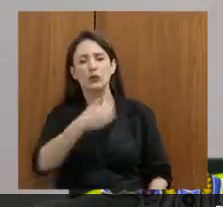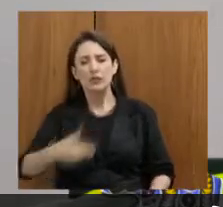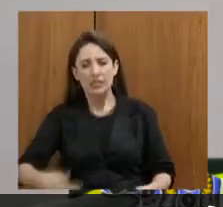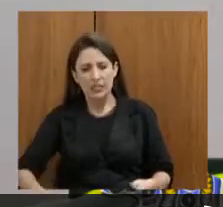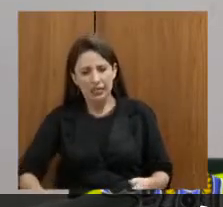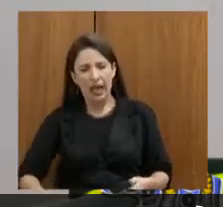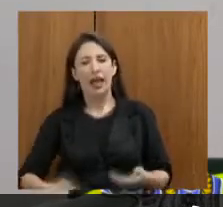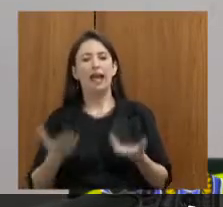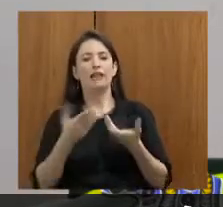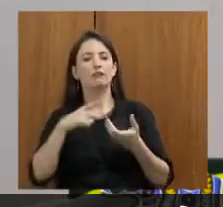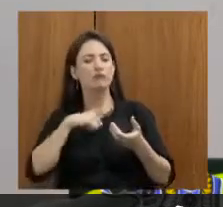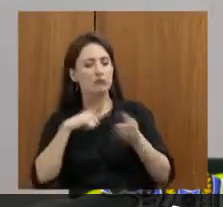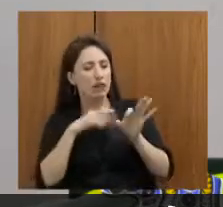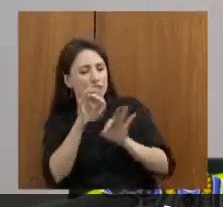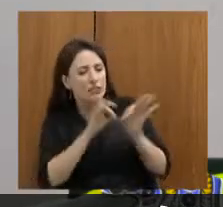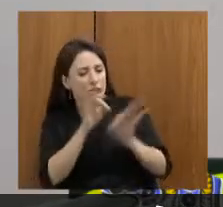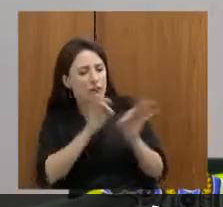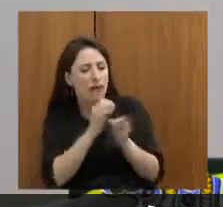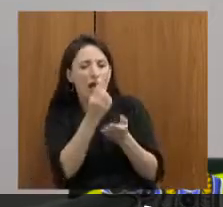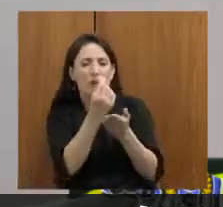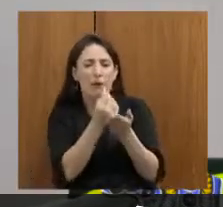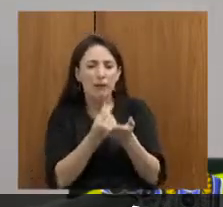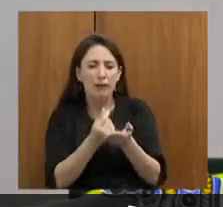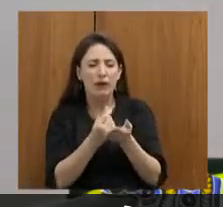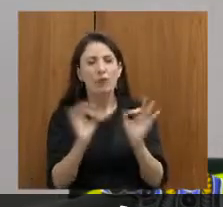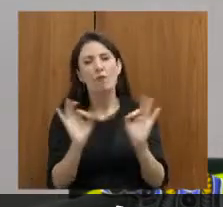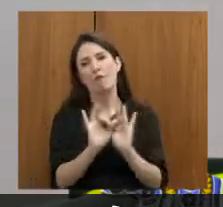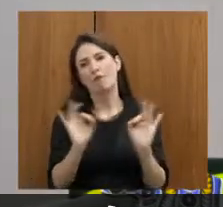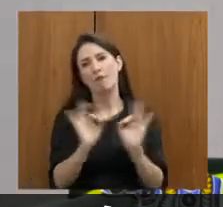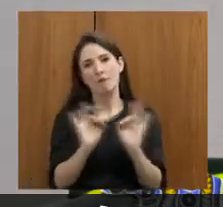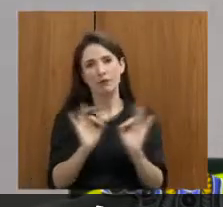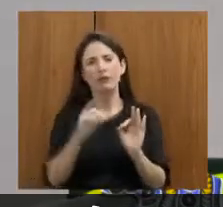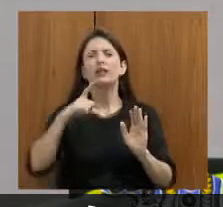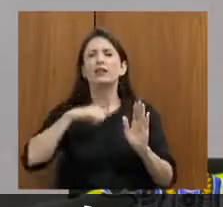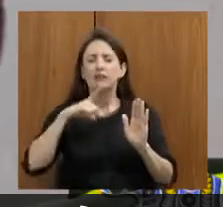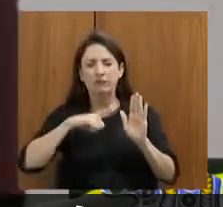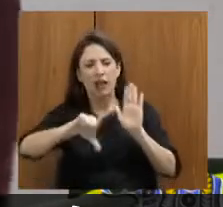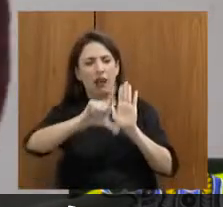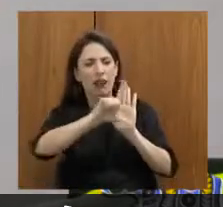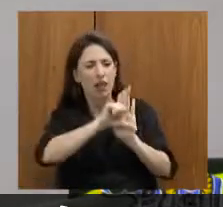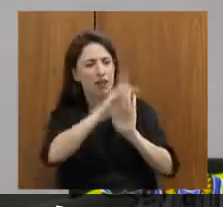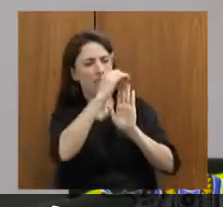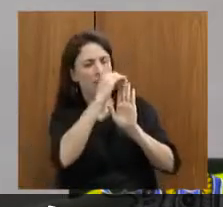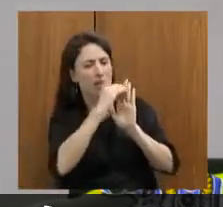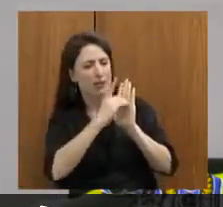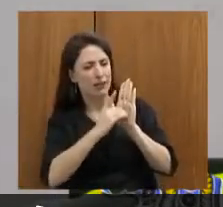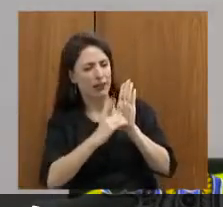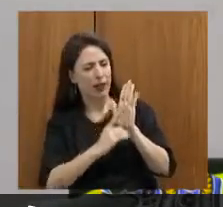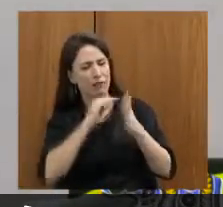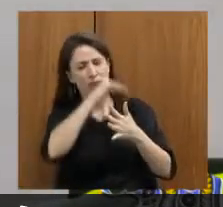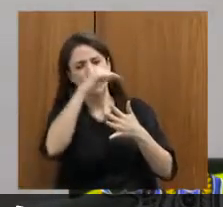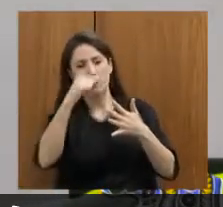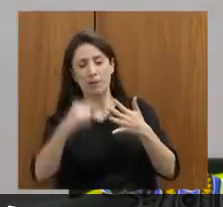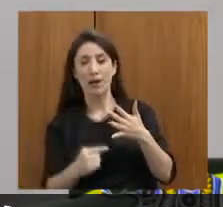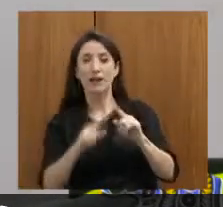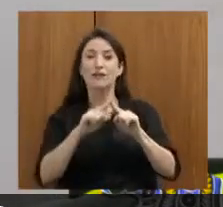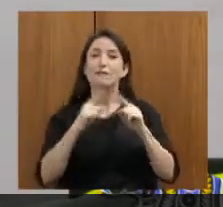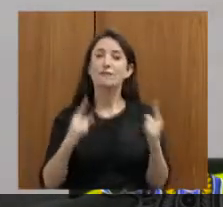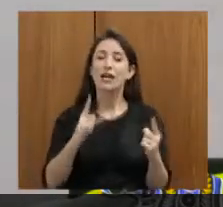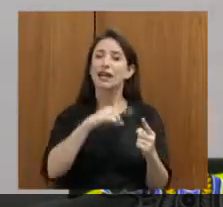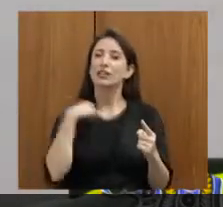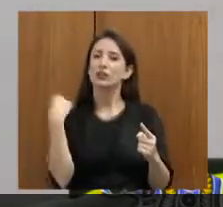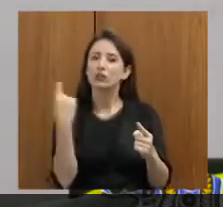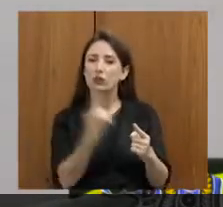racismo e zero é existe várias leis decretos mas a gente está falando de